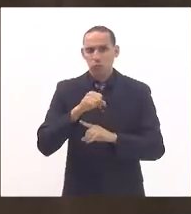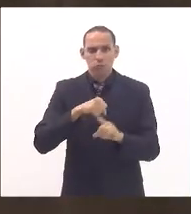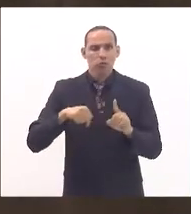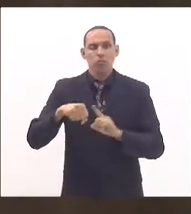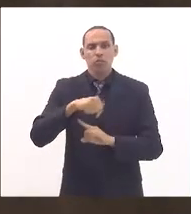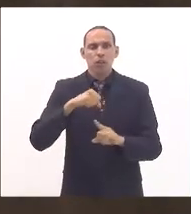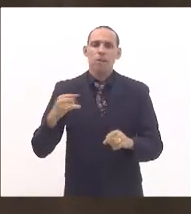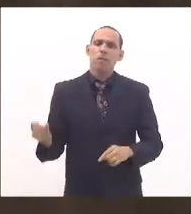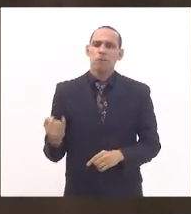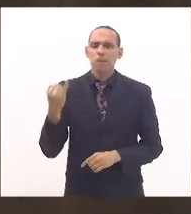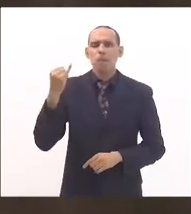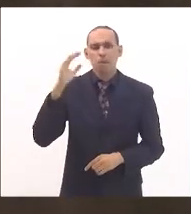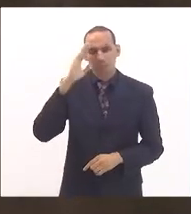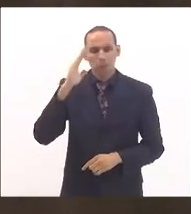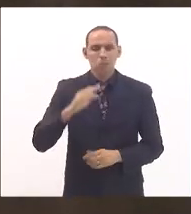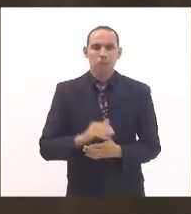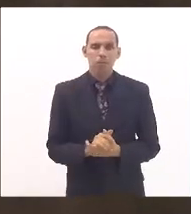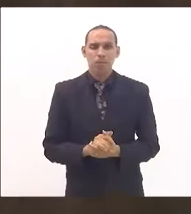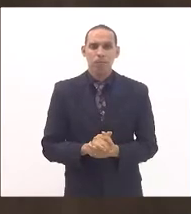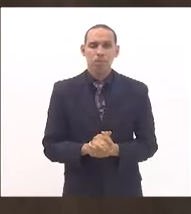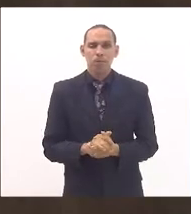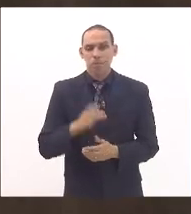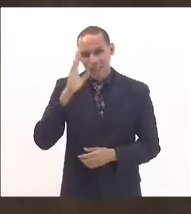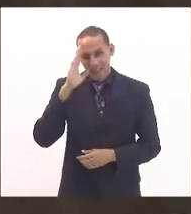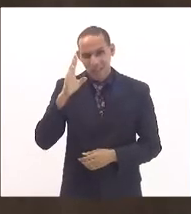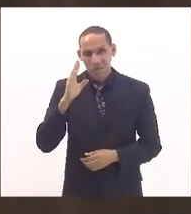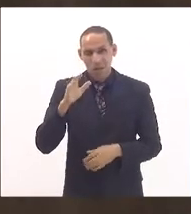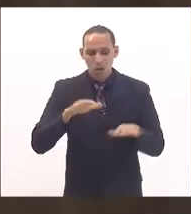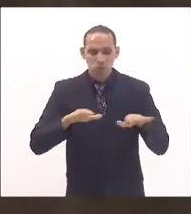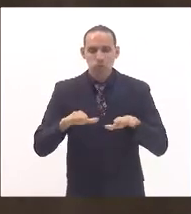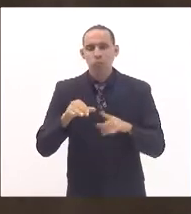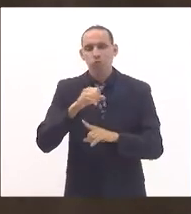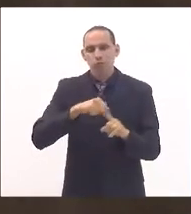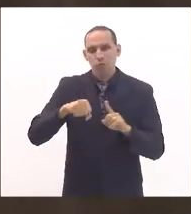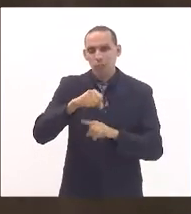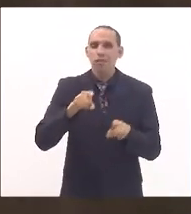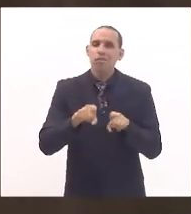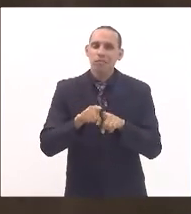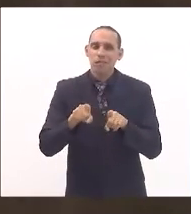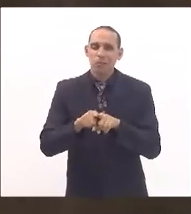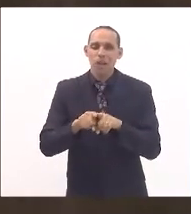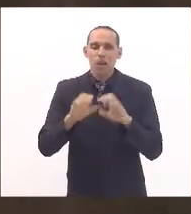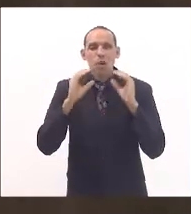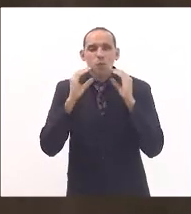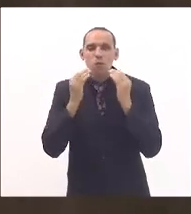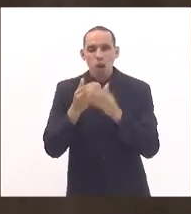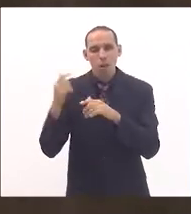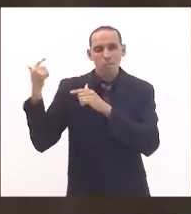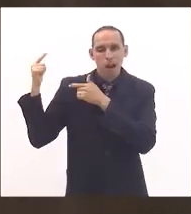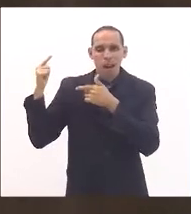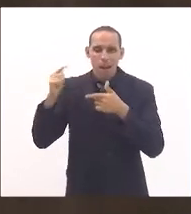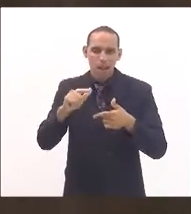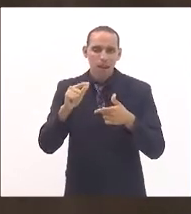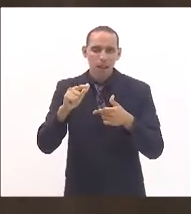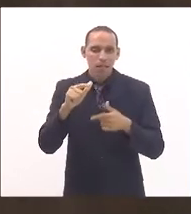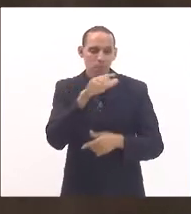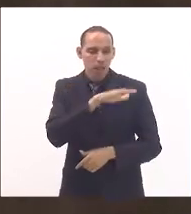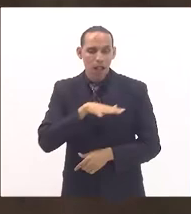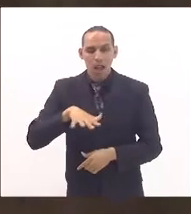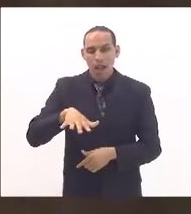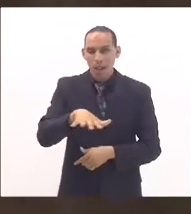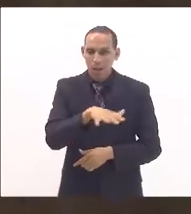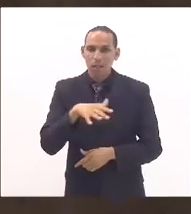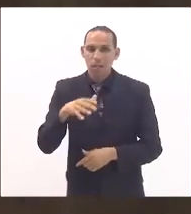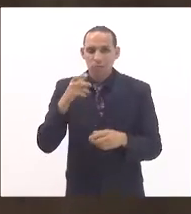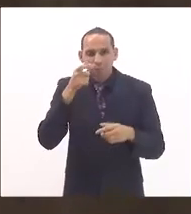importante, fundamental, especialmente os movimentos sociais e comunidades tradicionais que vivem em regiões com interesse